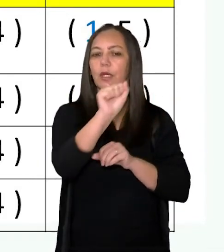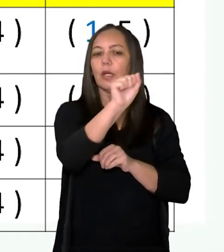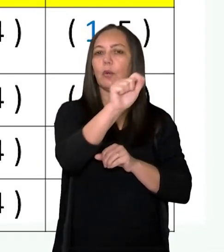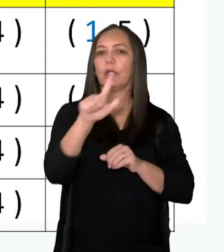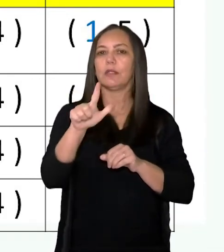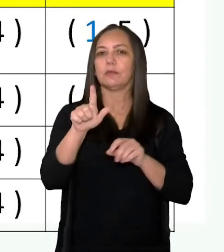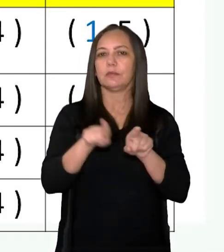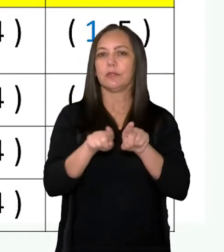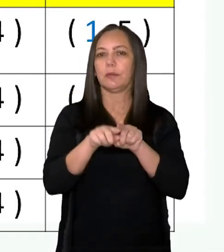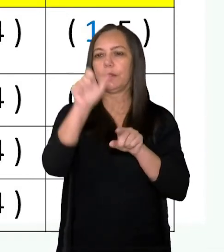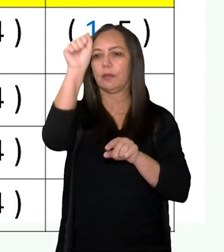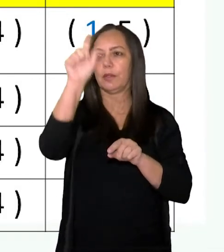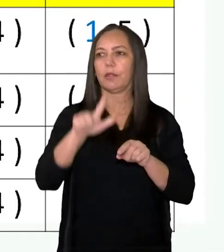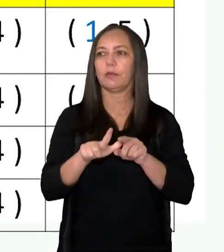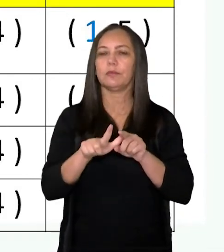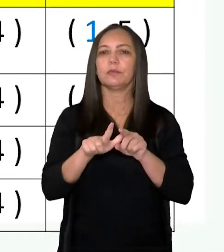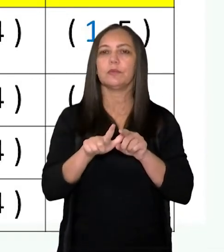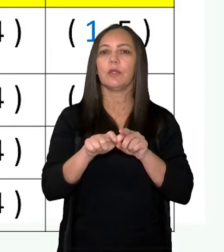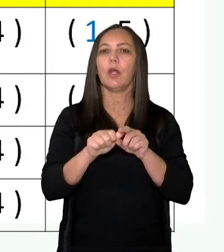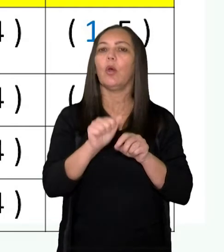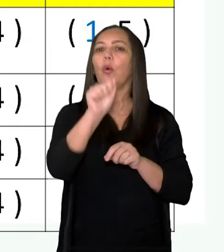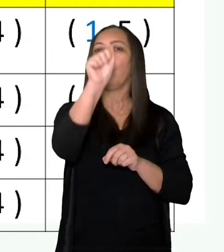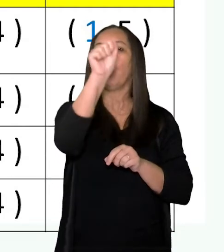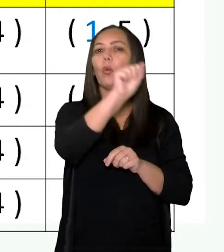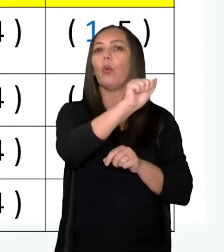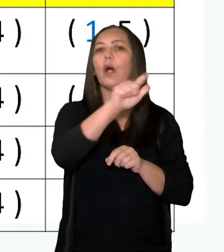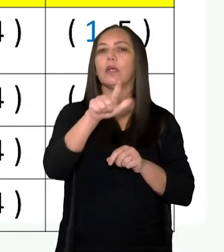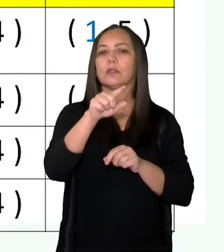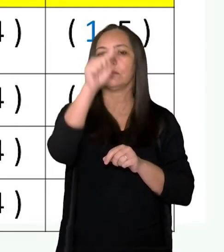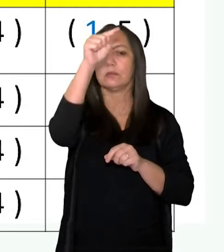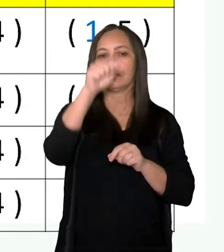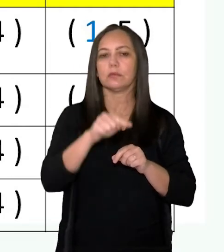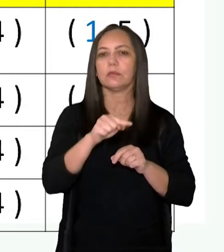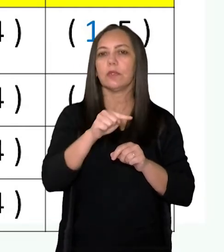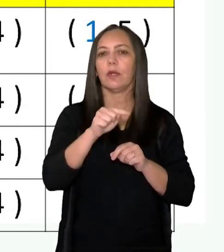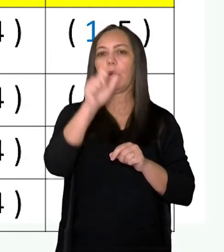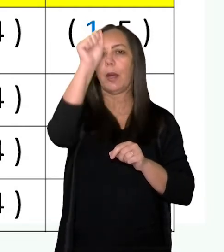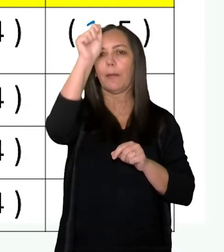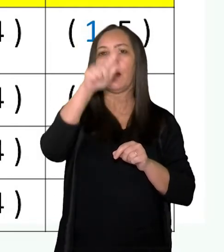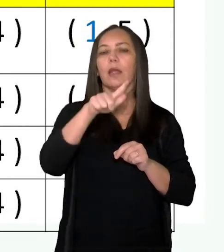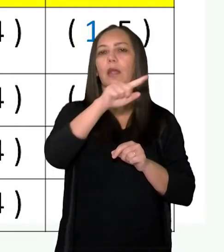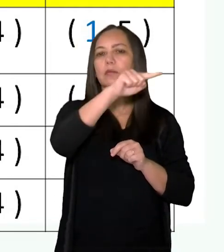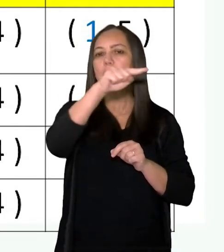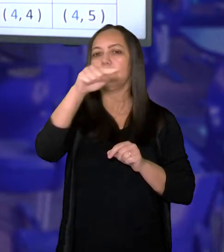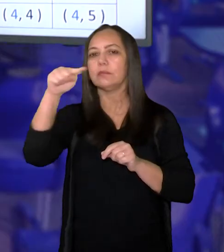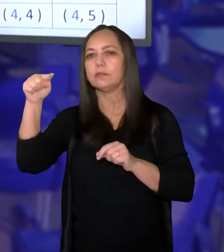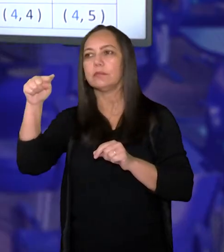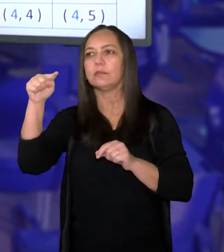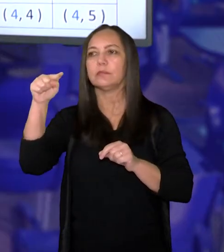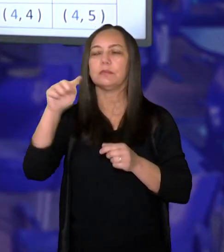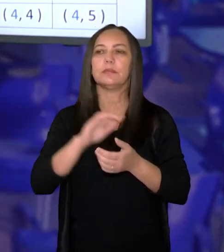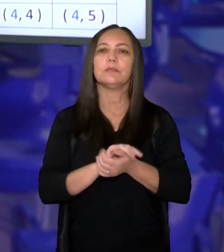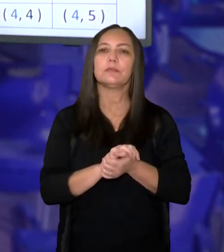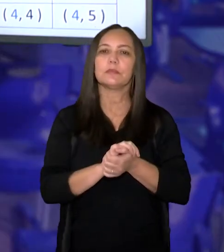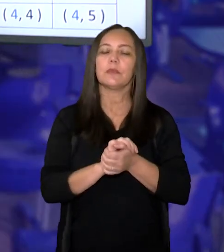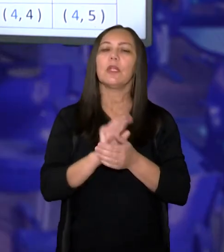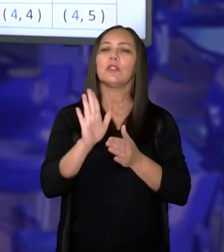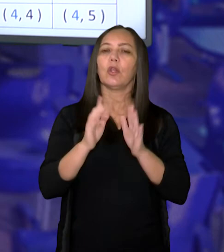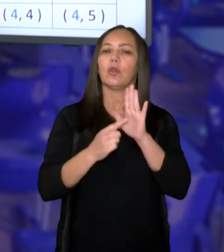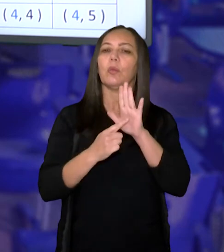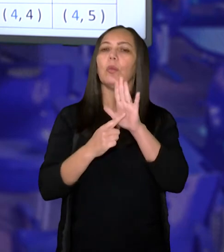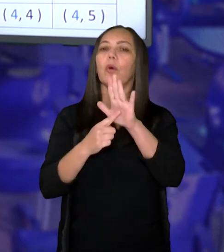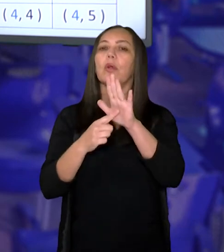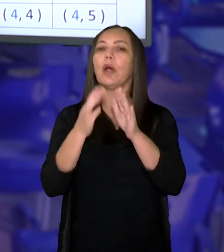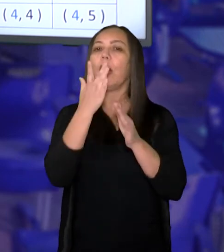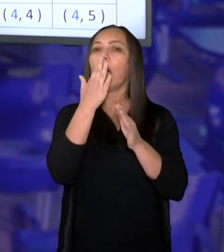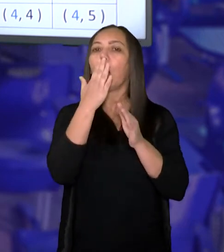o azul e o amarelo. O azul está na coluna, o amarelo está na linha. Eu coloquei